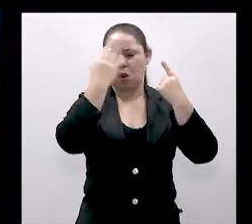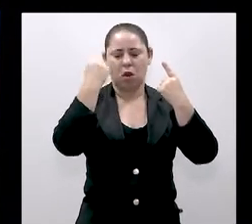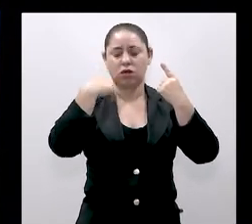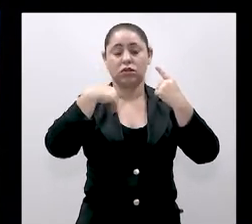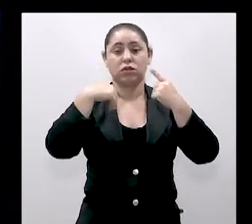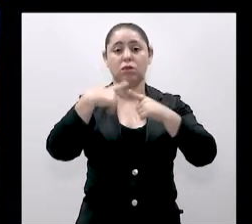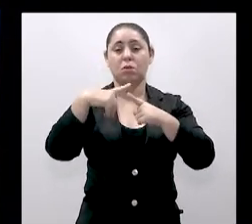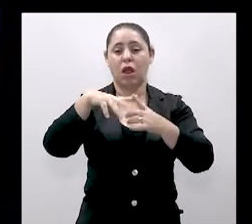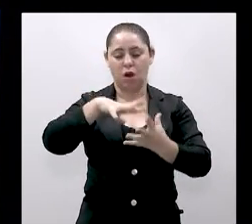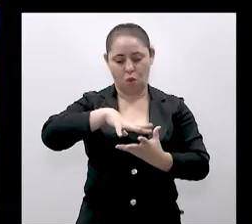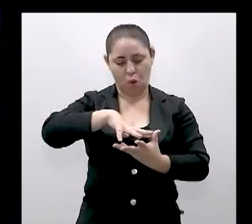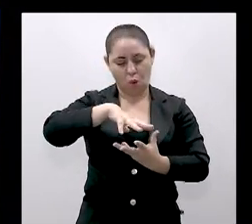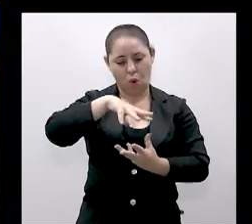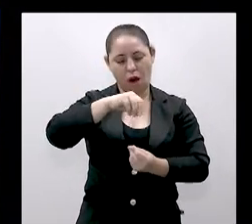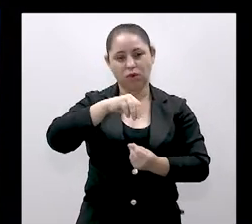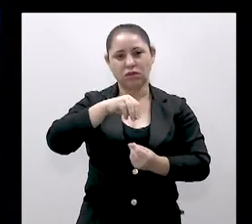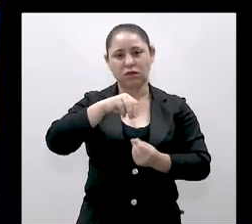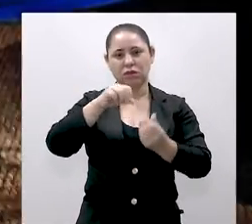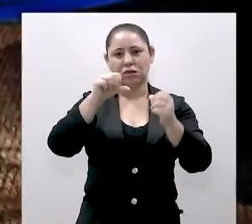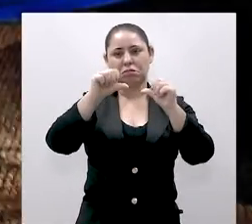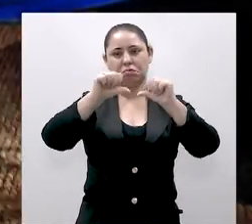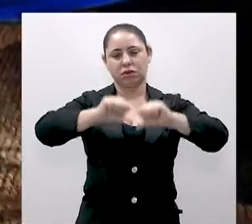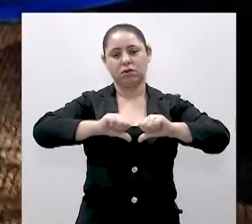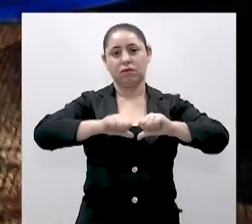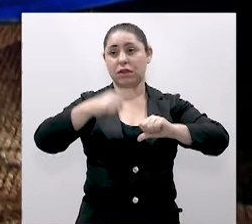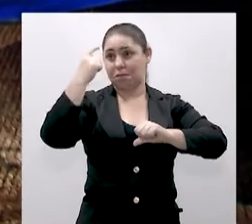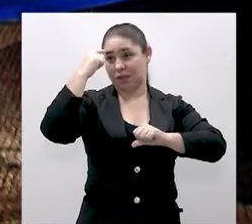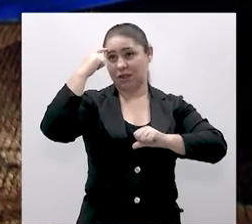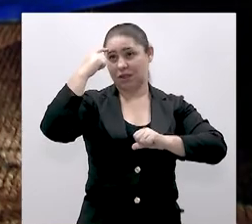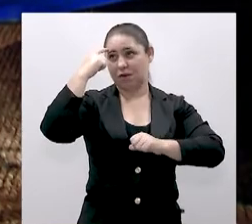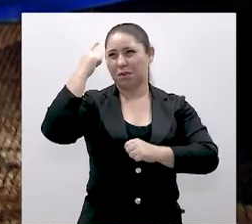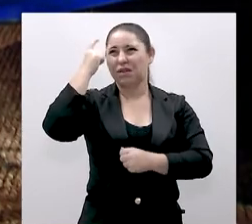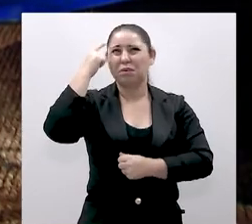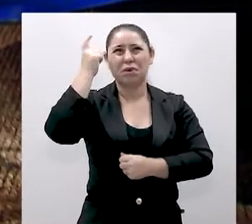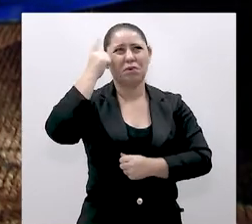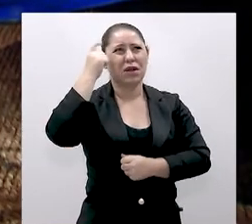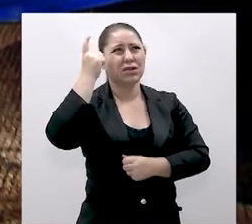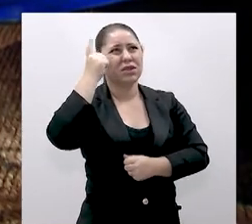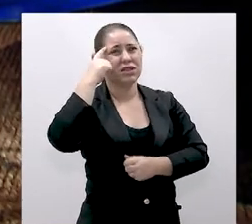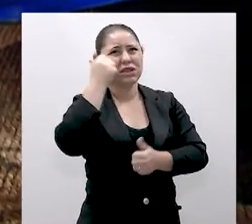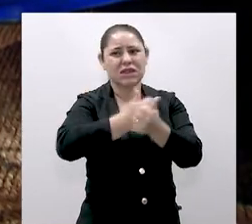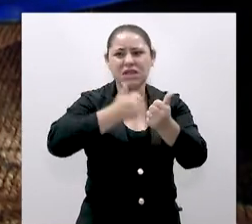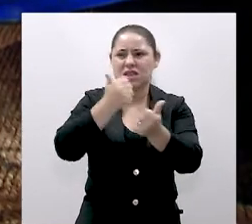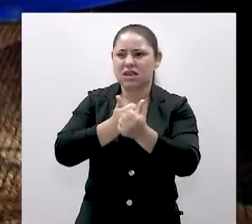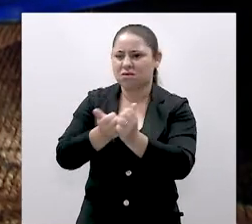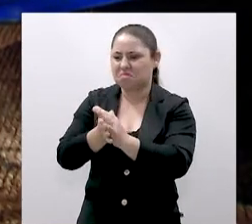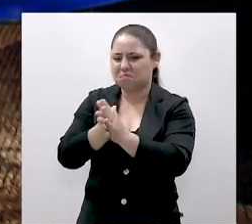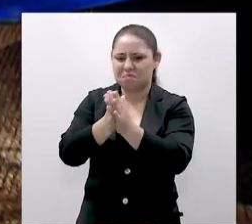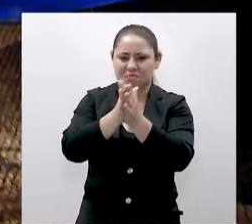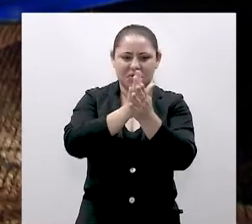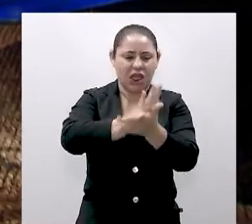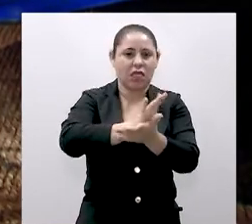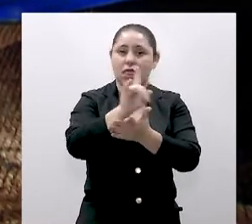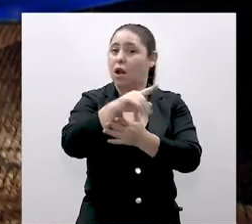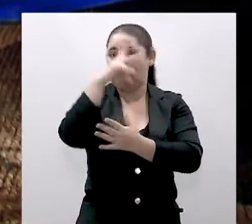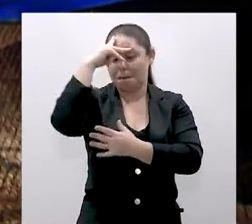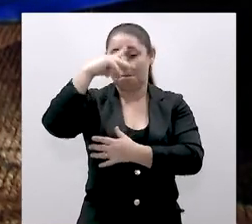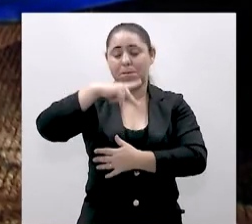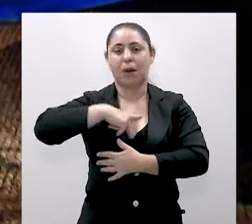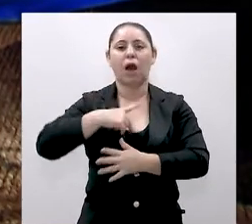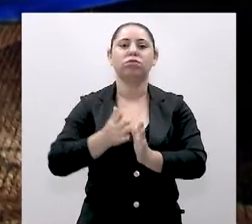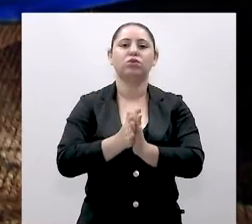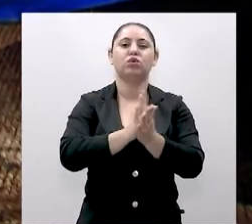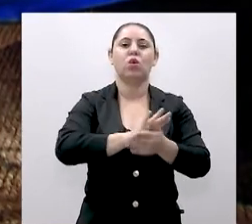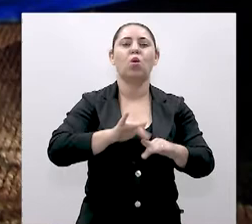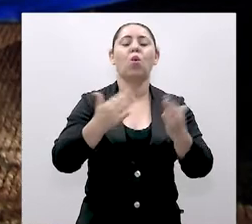mal para a alma você é Você acha que fazendo isso você tá tentando destruir alguém você